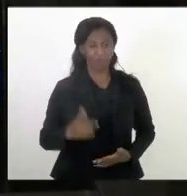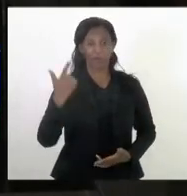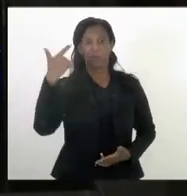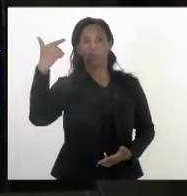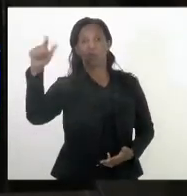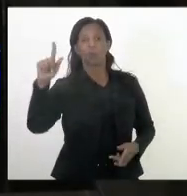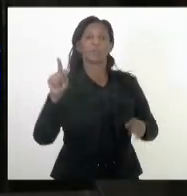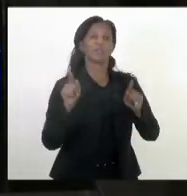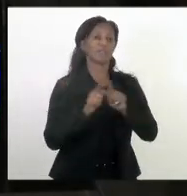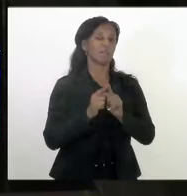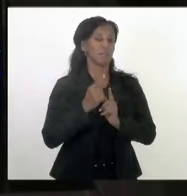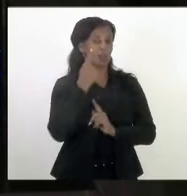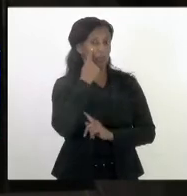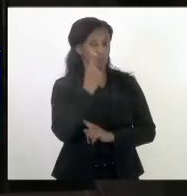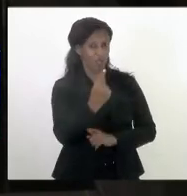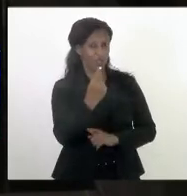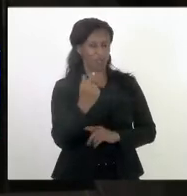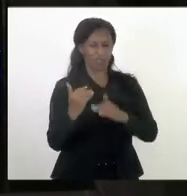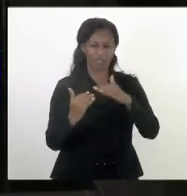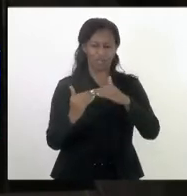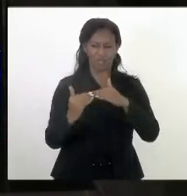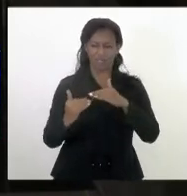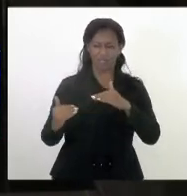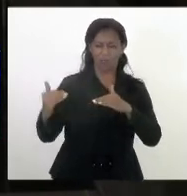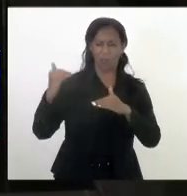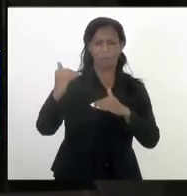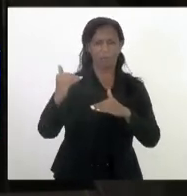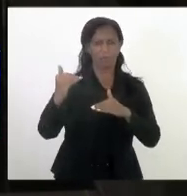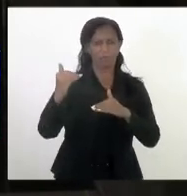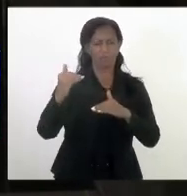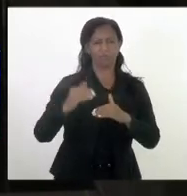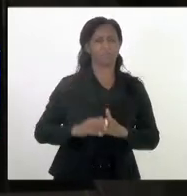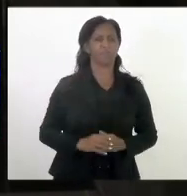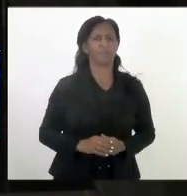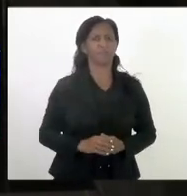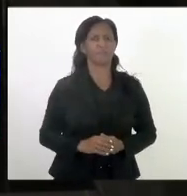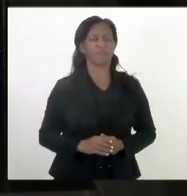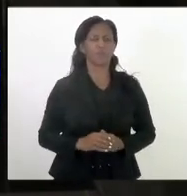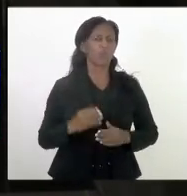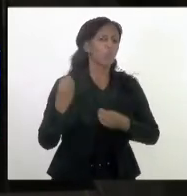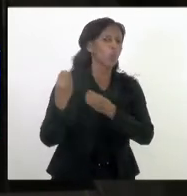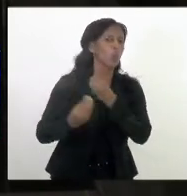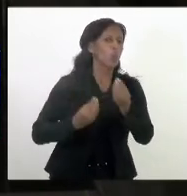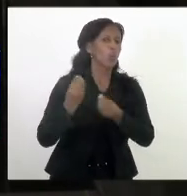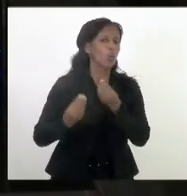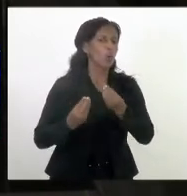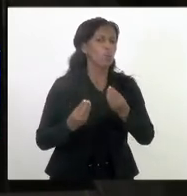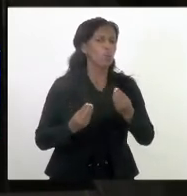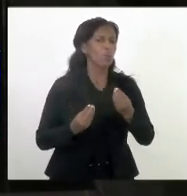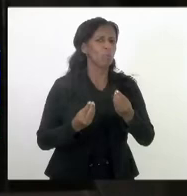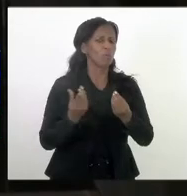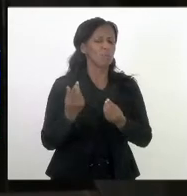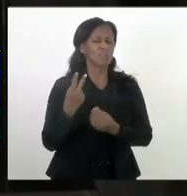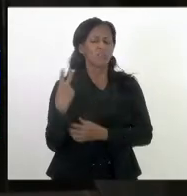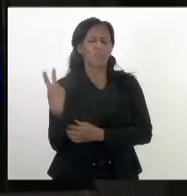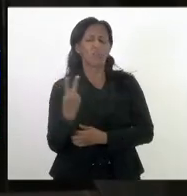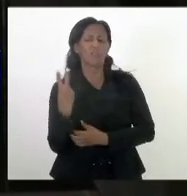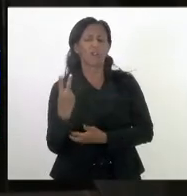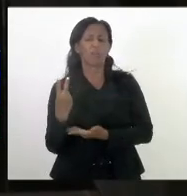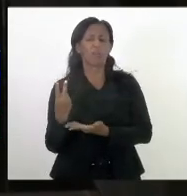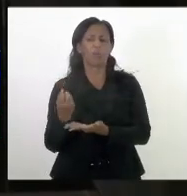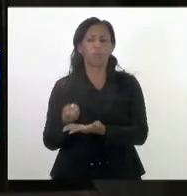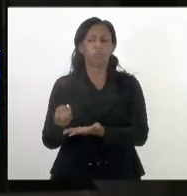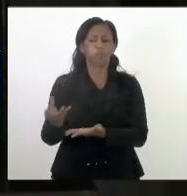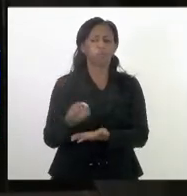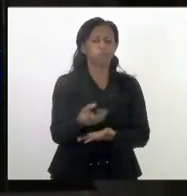que eu vejo, além da gente ter esse aumento de assistencialismo, como será o processo de distribuir um valor que, teoricamente, é